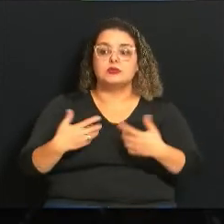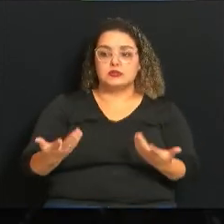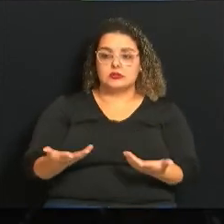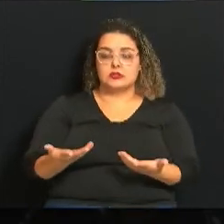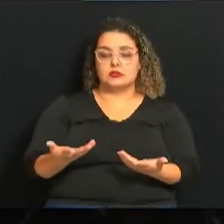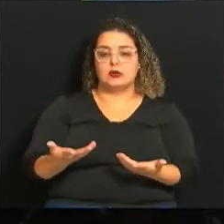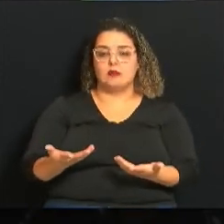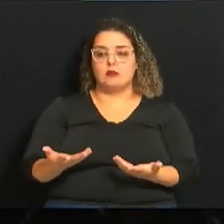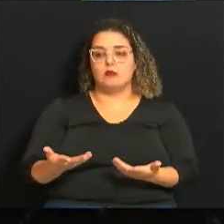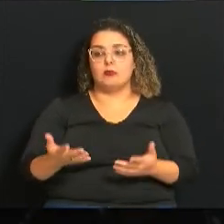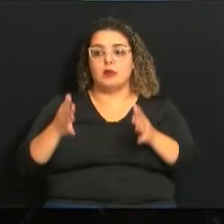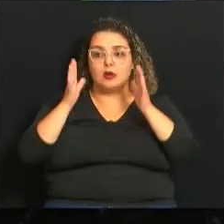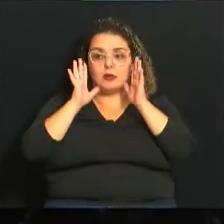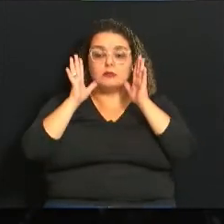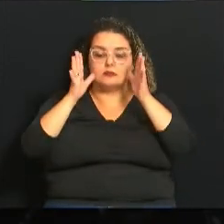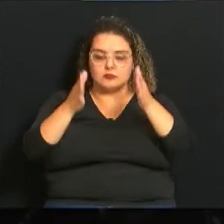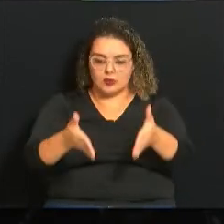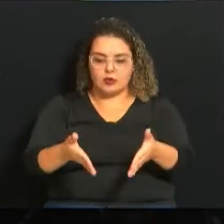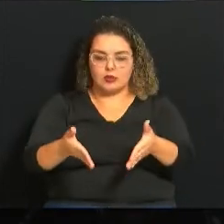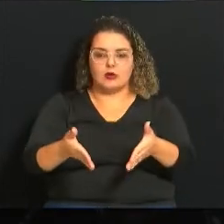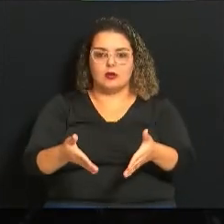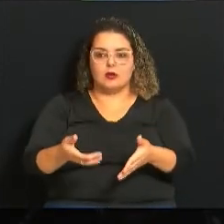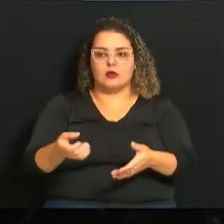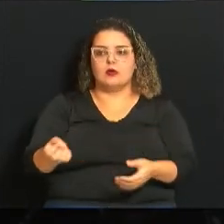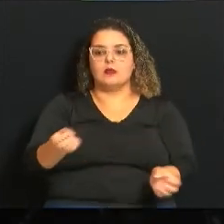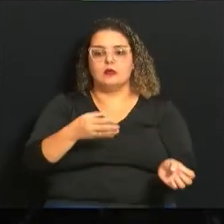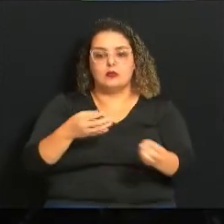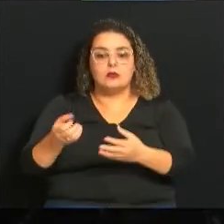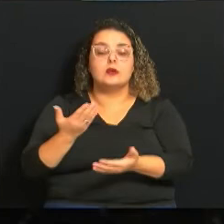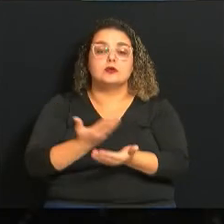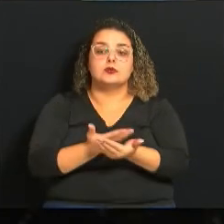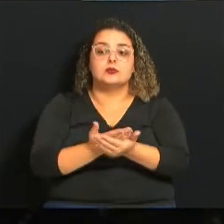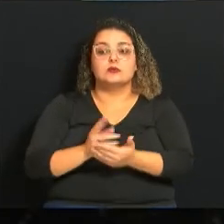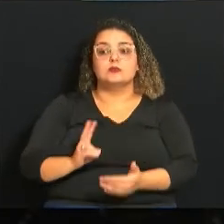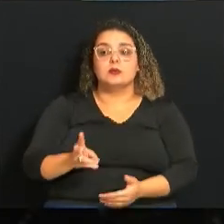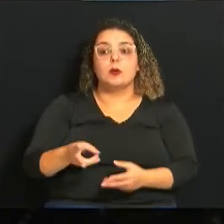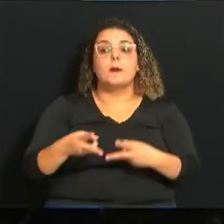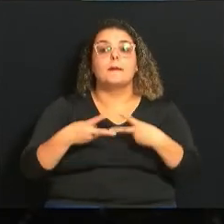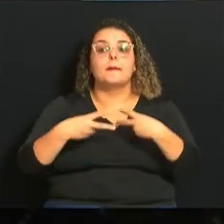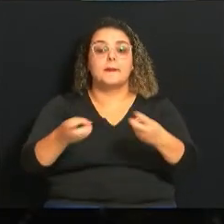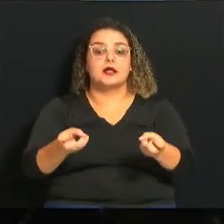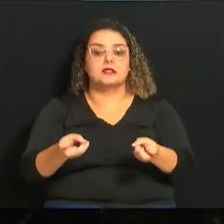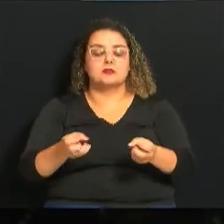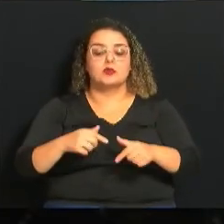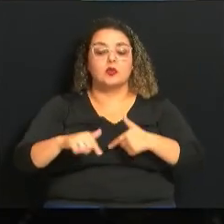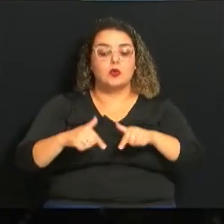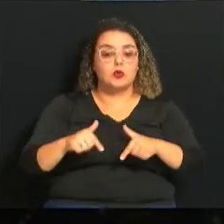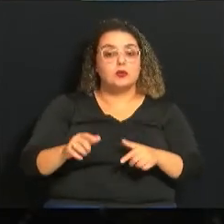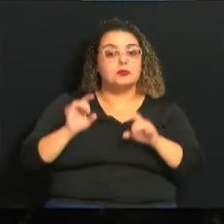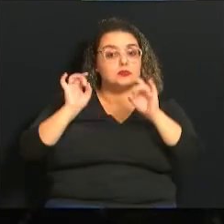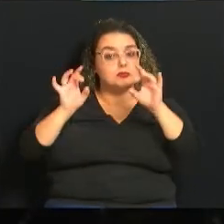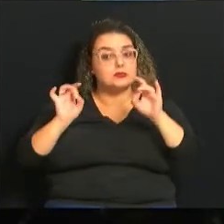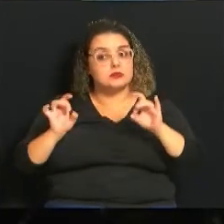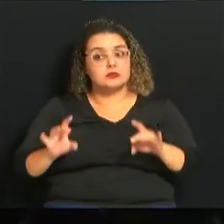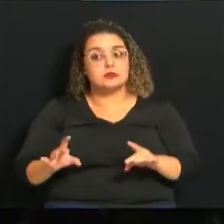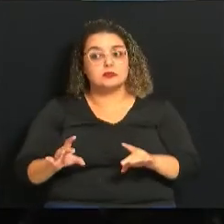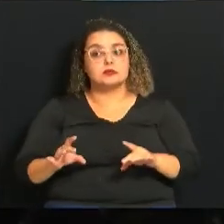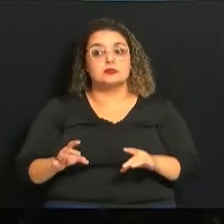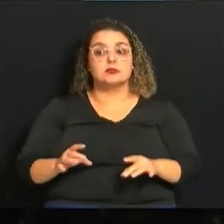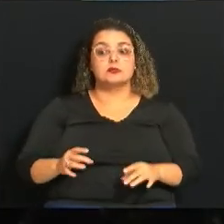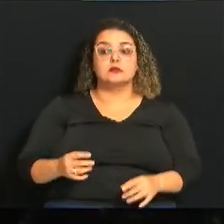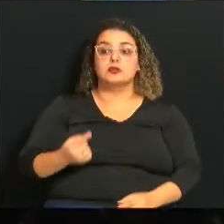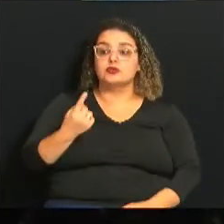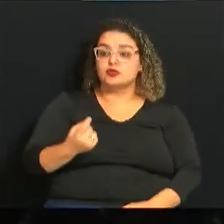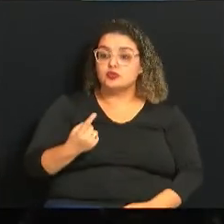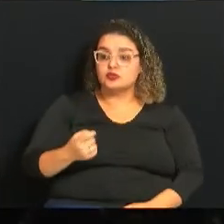se manter atualizado e permanecer estudando, perceber o que o seu trabalho tem de especial, tem de único,